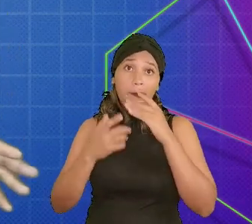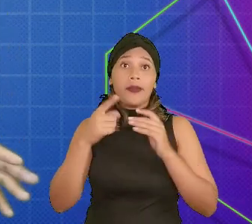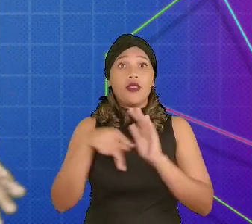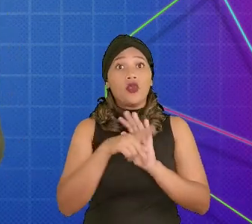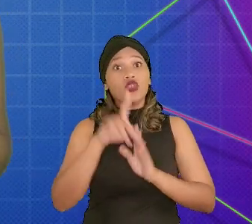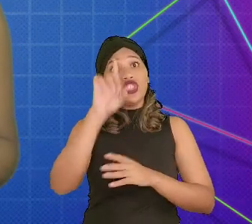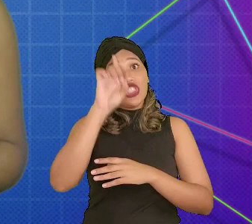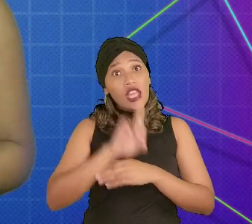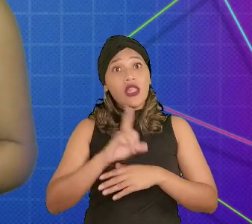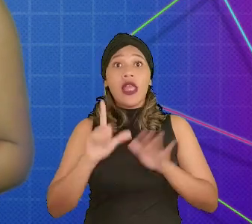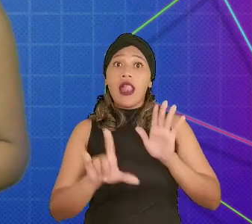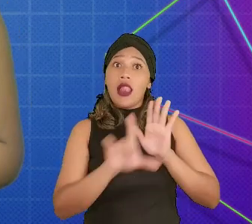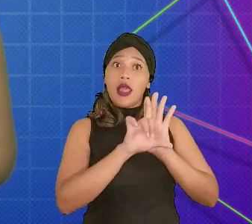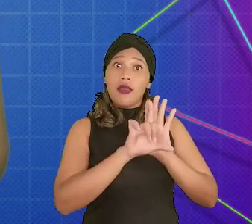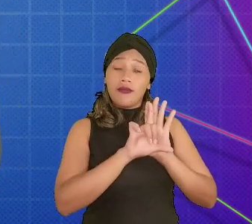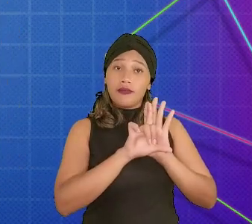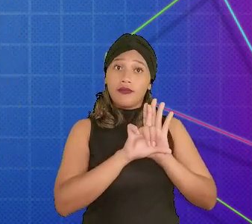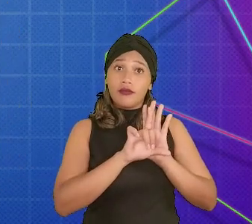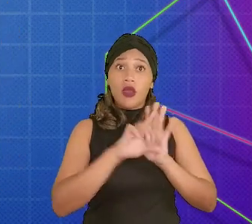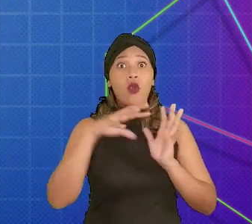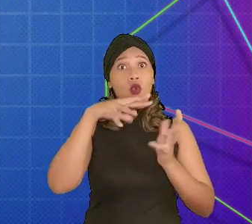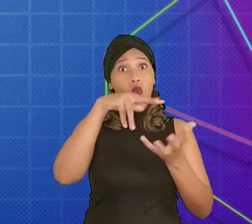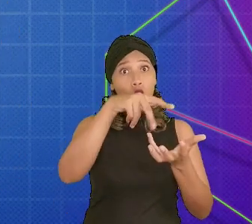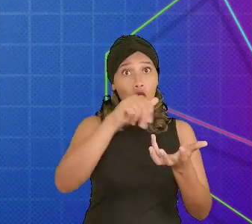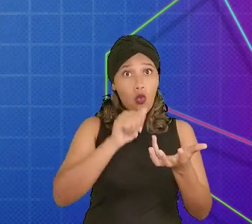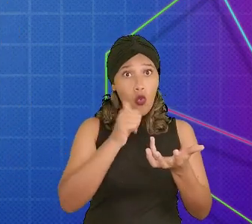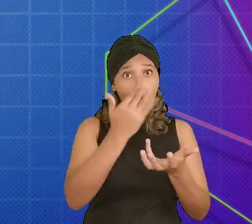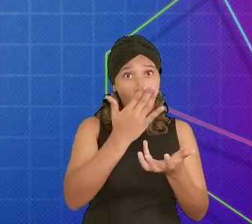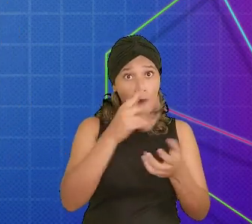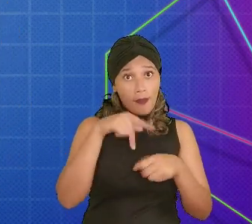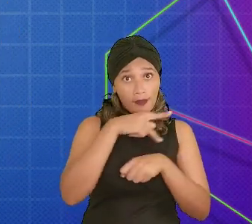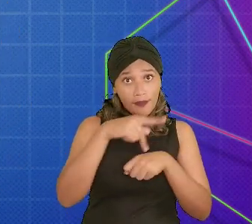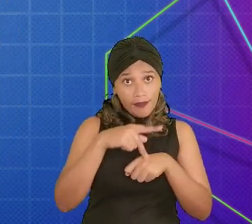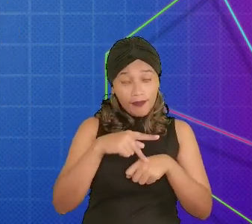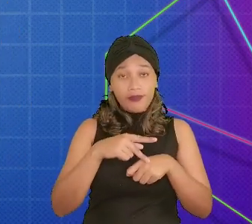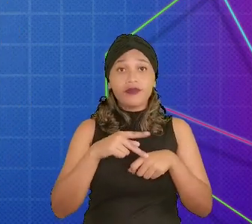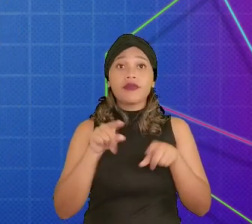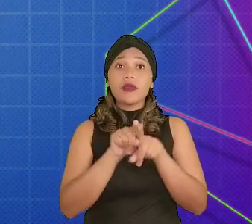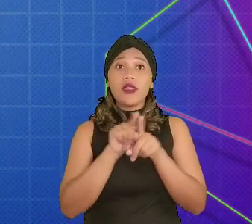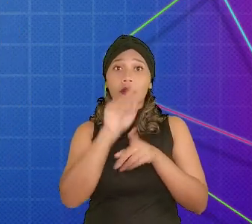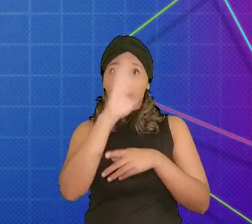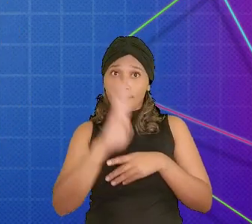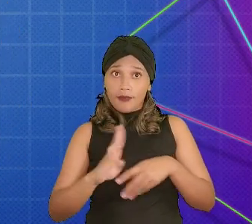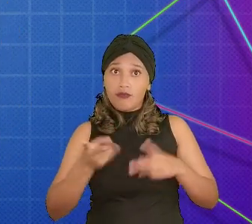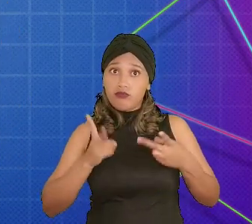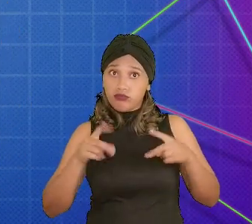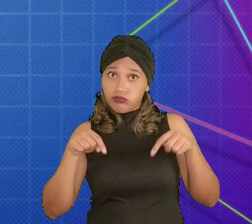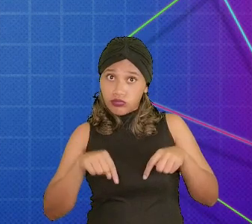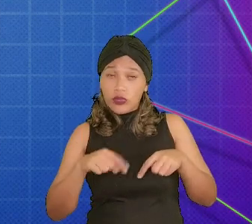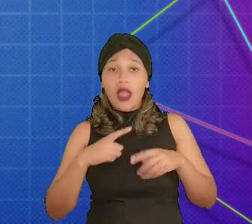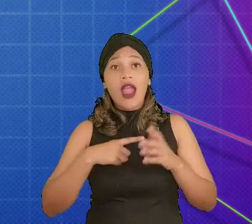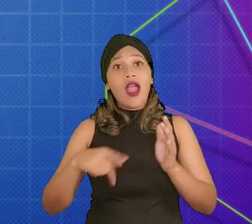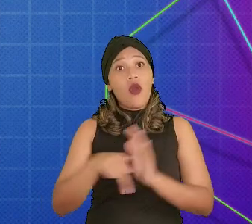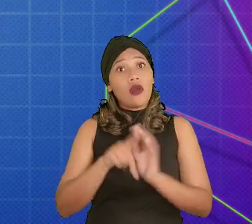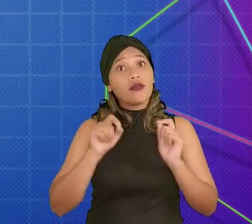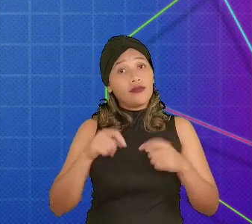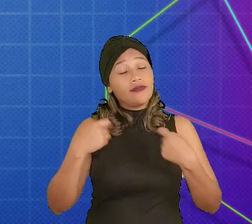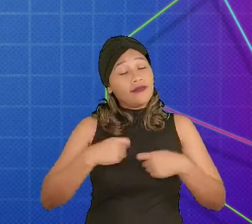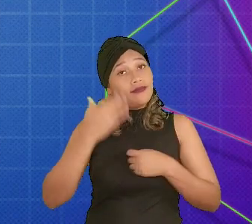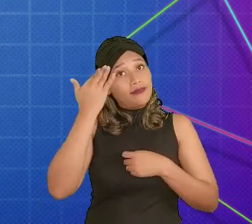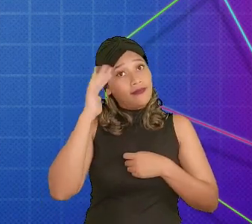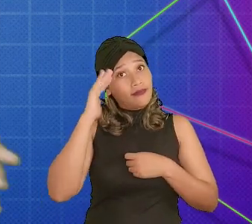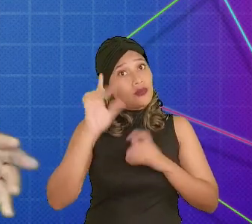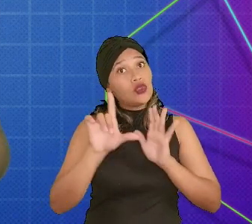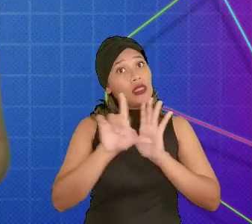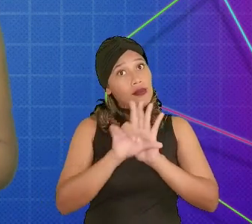Esses direitos são protegidos por leis nacionais e internacionais. E agora, nós vamos nos aprofundar um pouquinho nas implicações